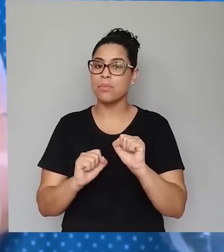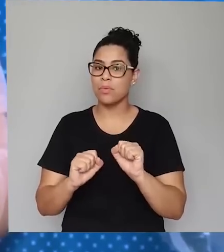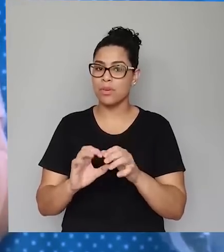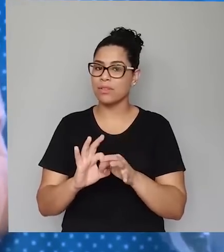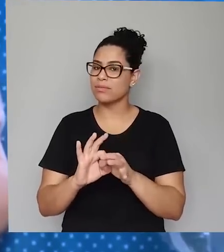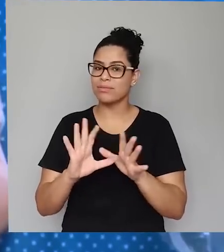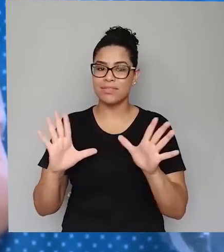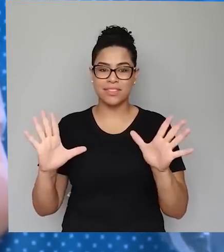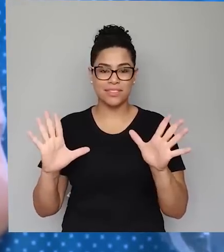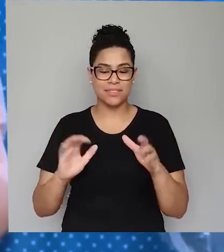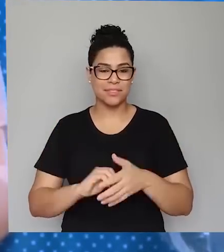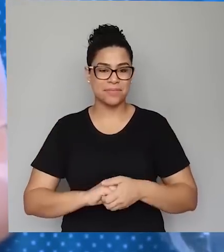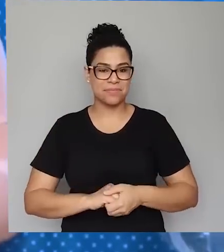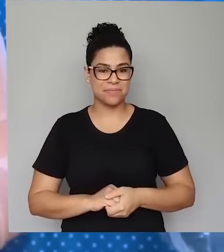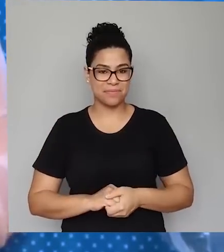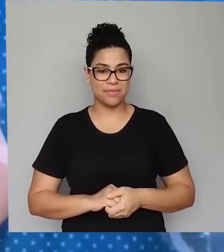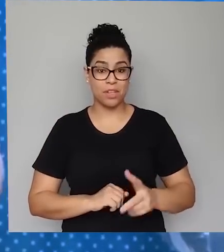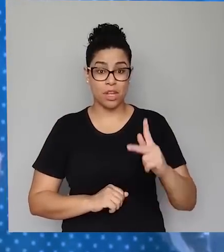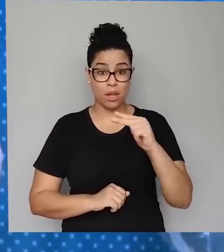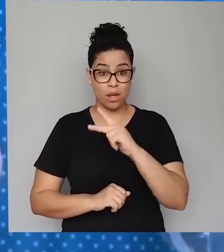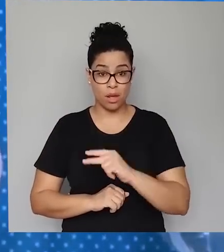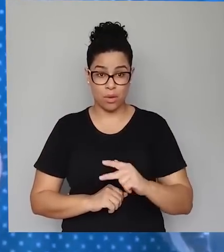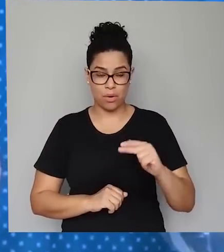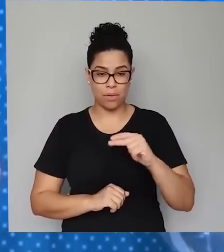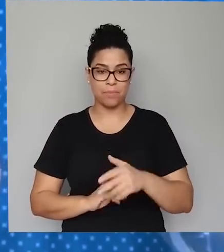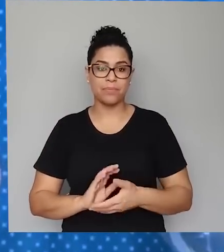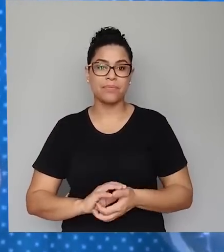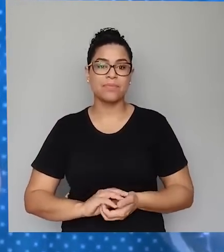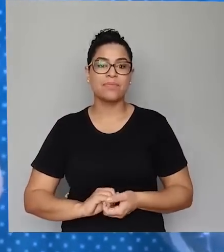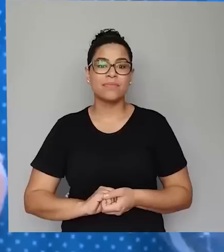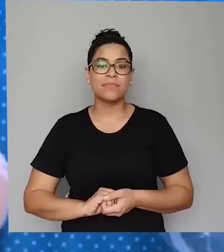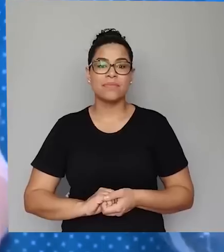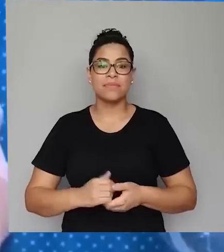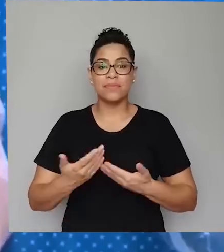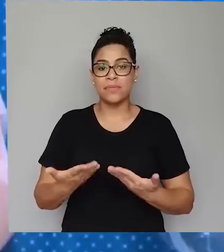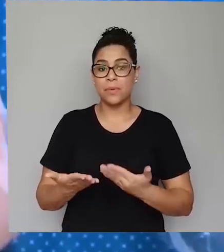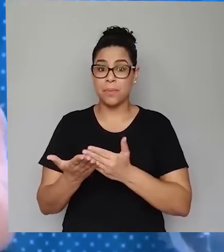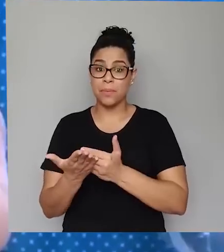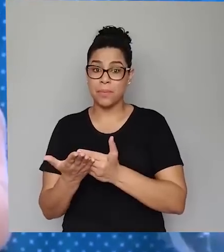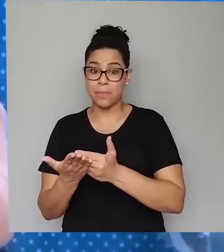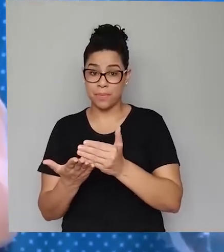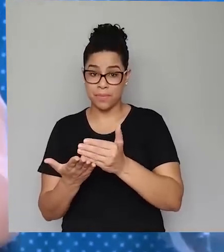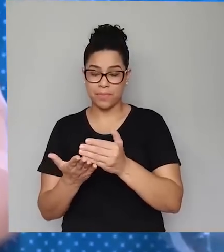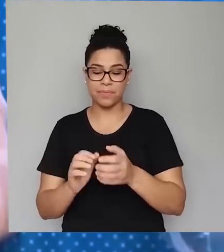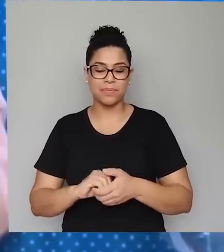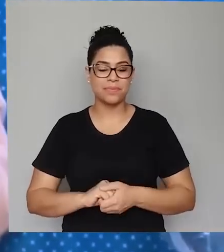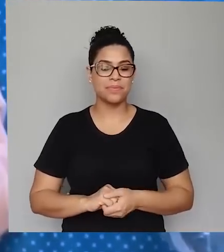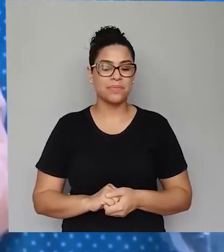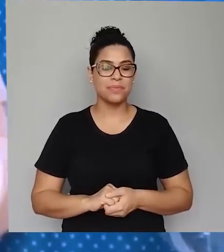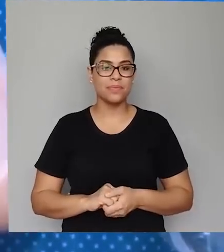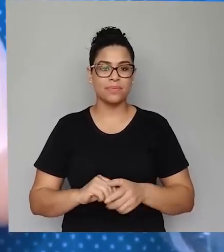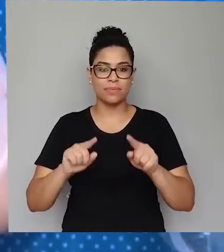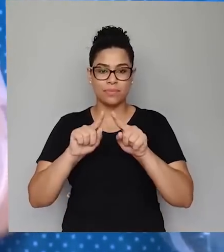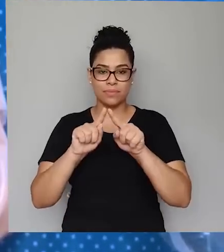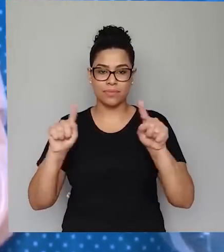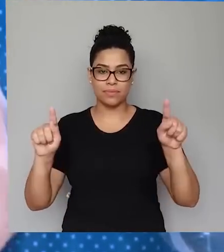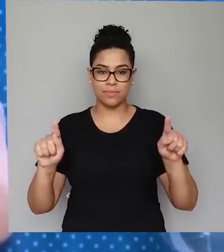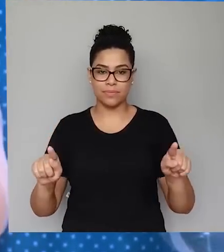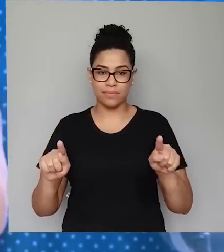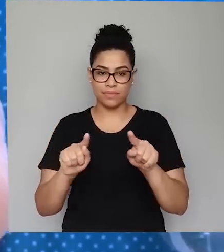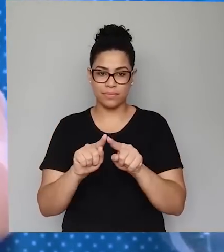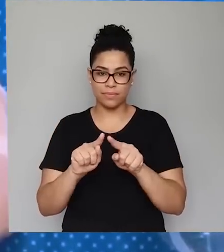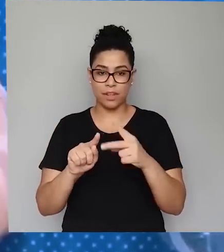nosso foguete. Vamos primeiro recortar um retângulo de 20 por